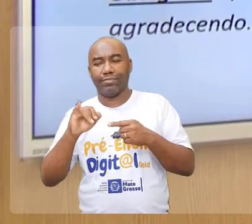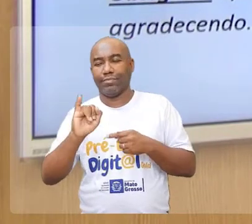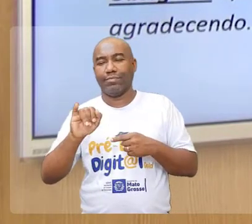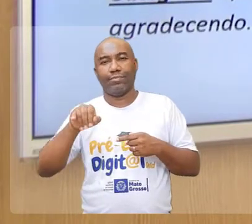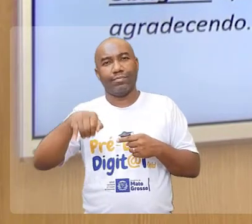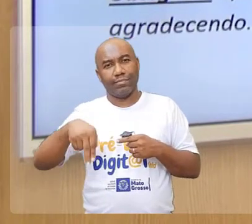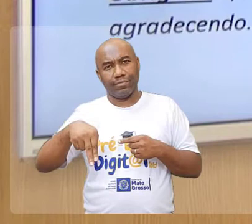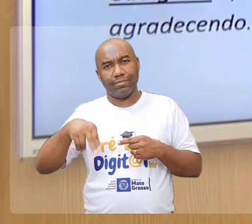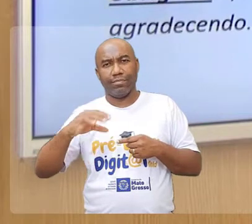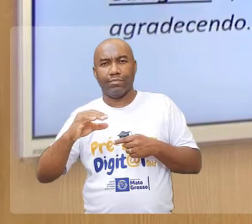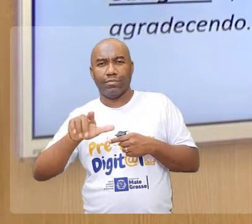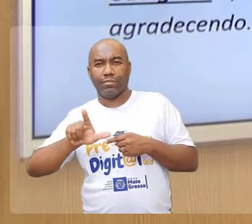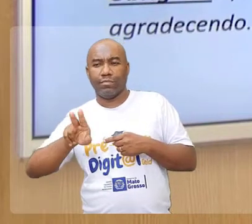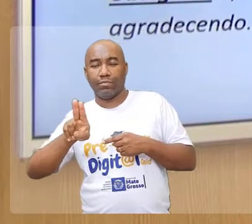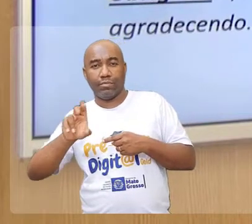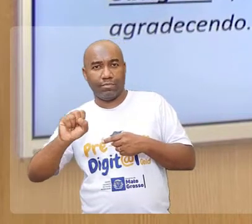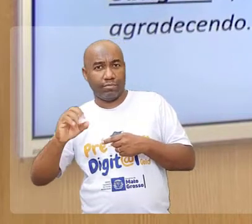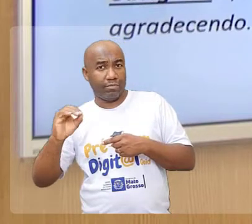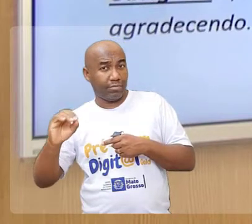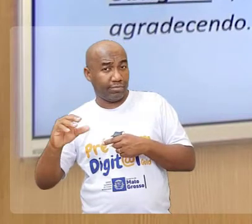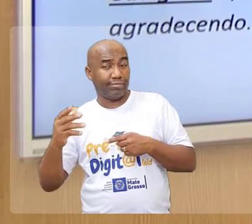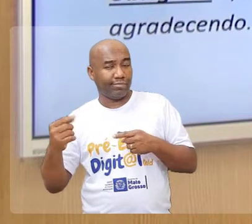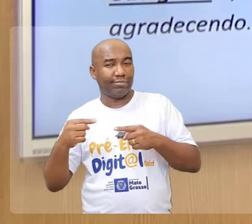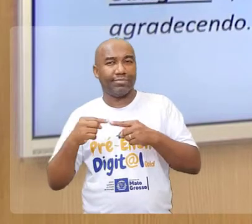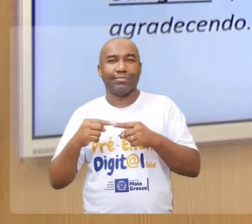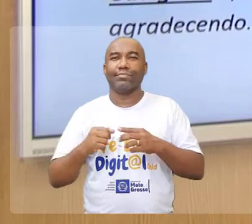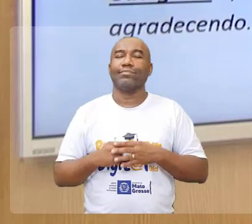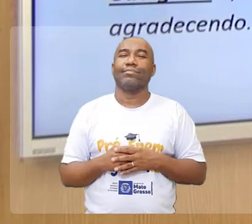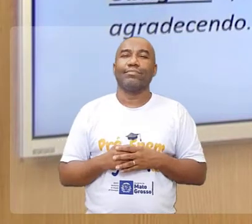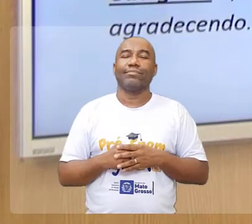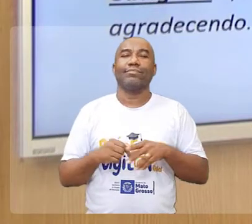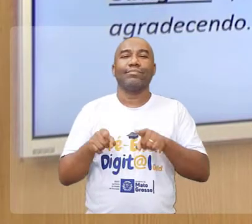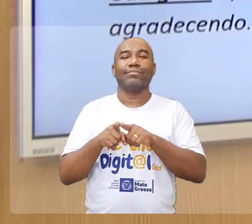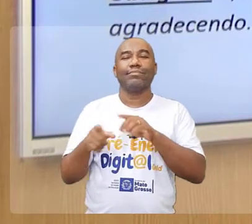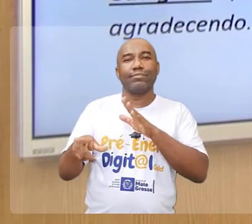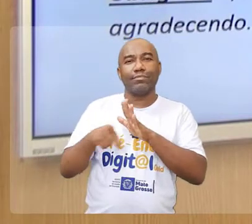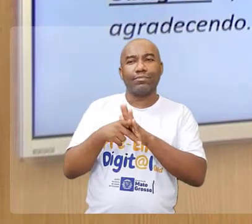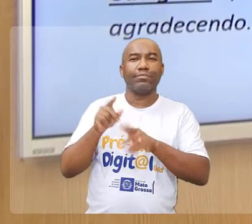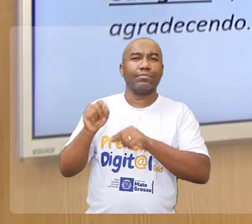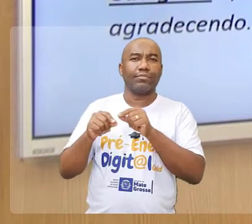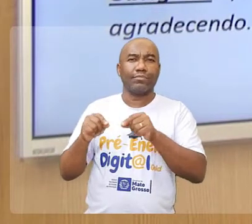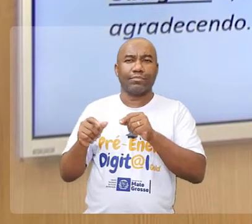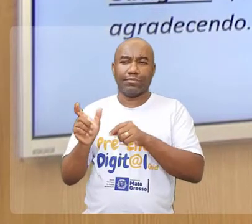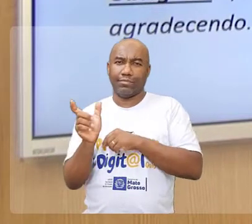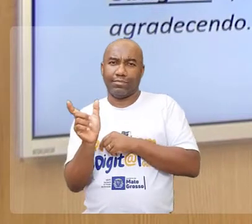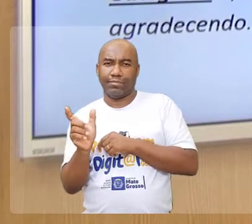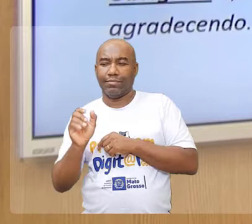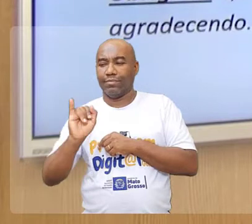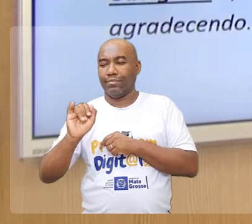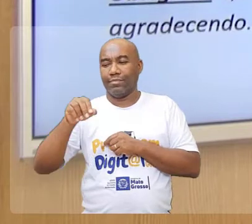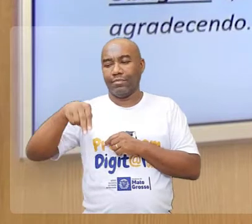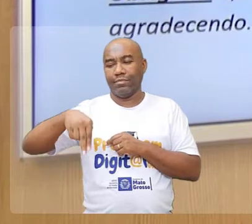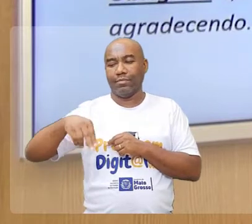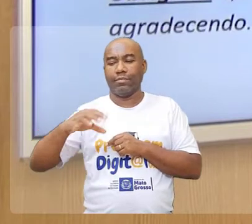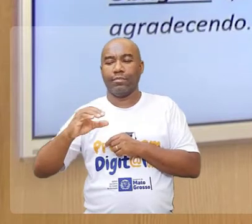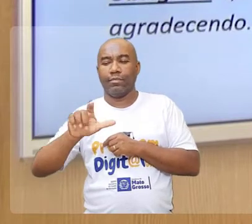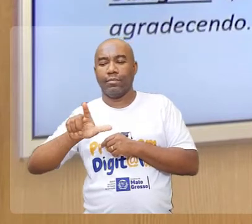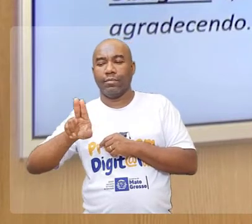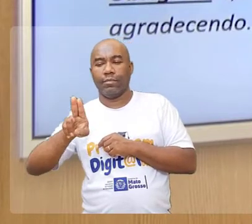Variei. Eu fiz a mudança da palavra incluso. As taxas